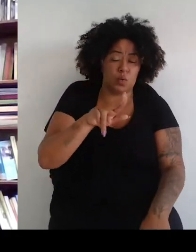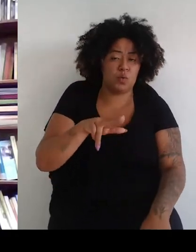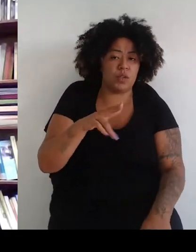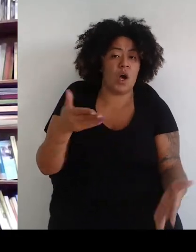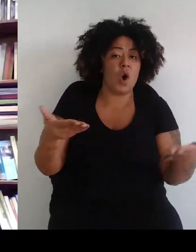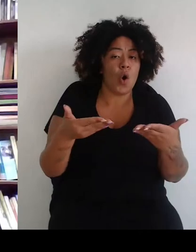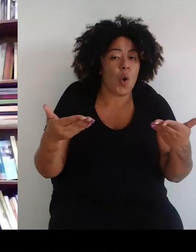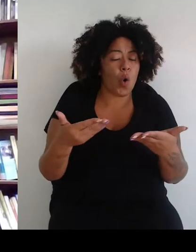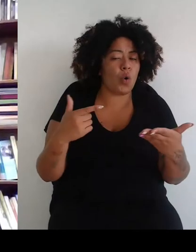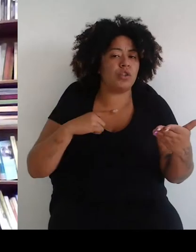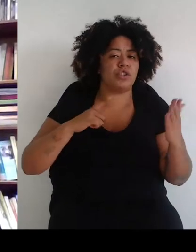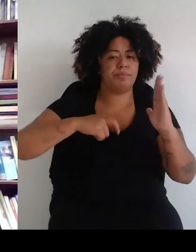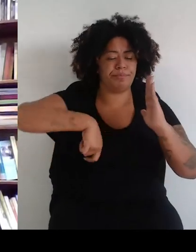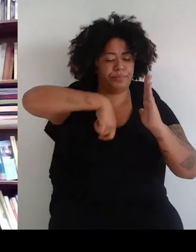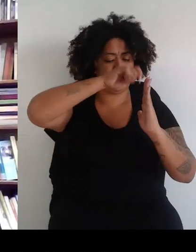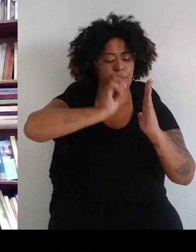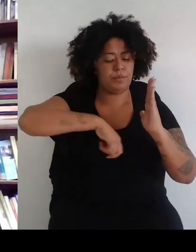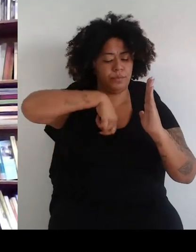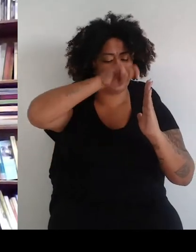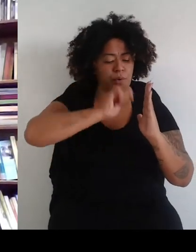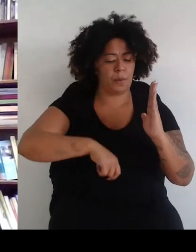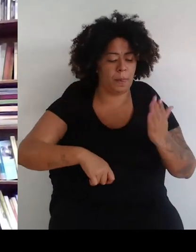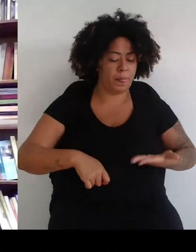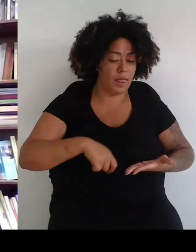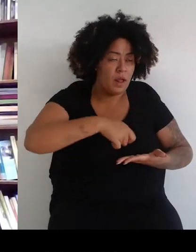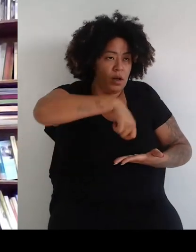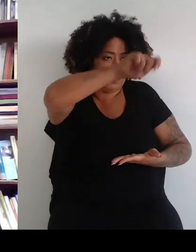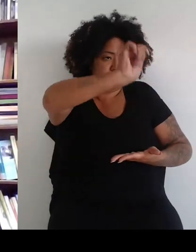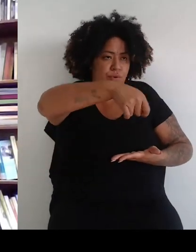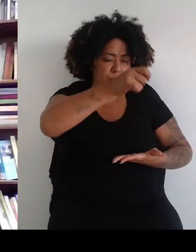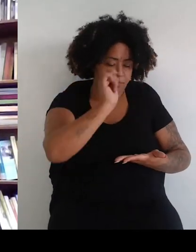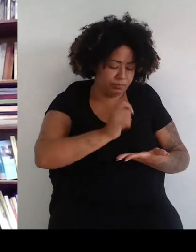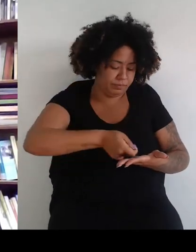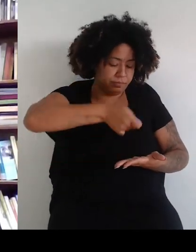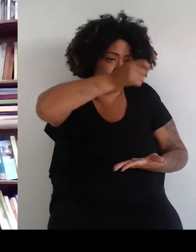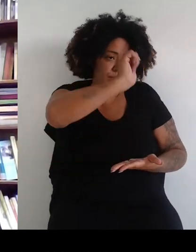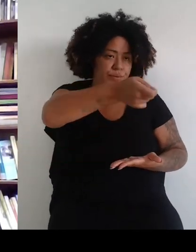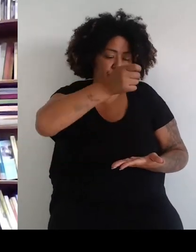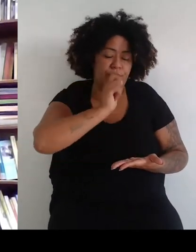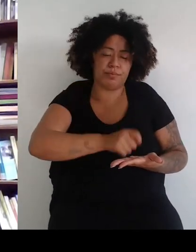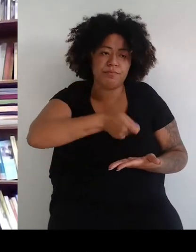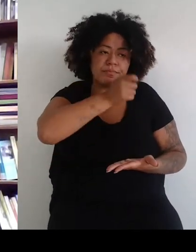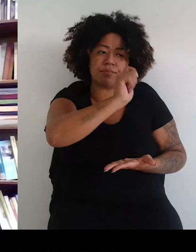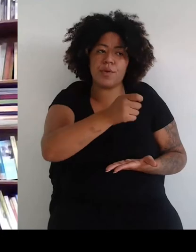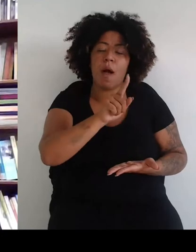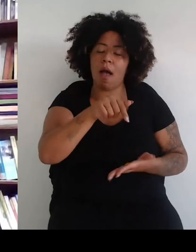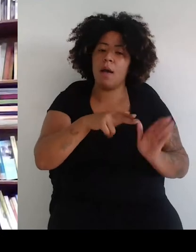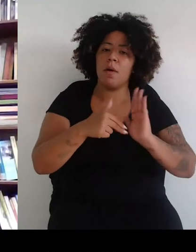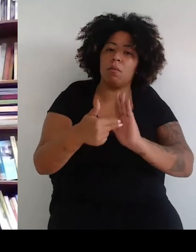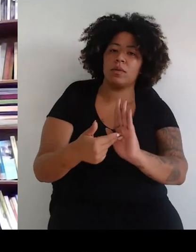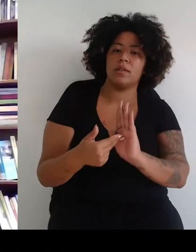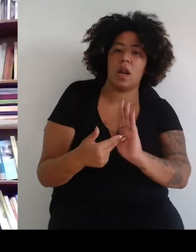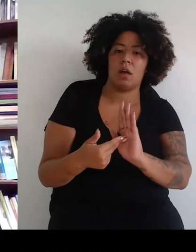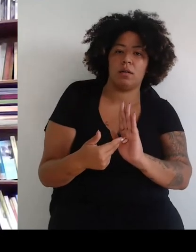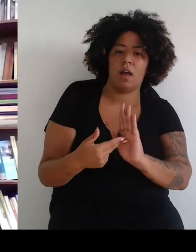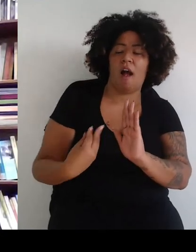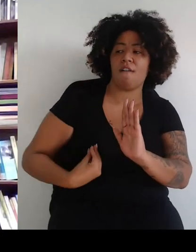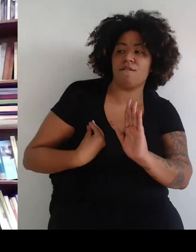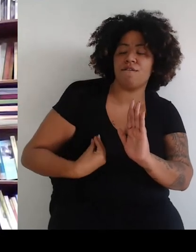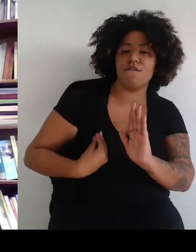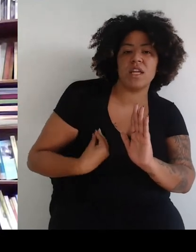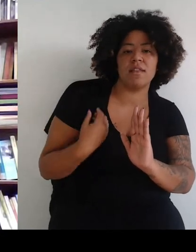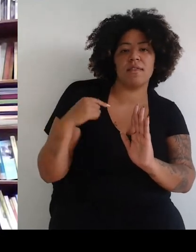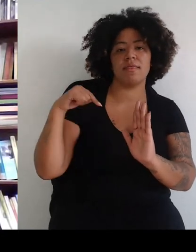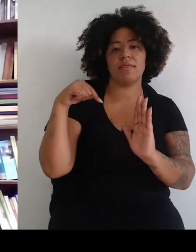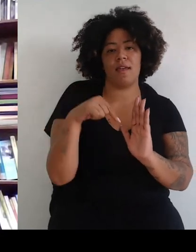é uma paleta para mostrar mais arte e especialidade das coisas e o aspecto doméstico ou seja é o tipo de cor